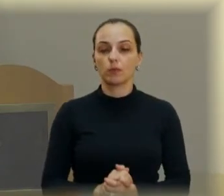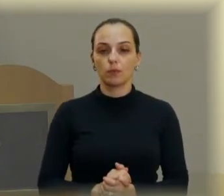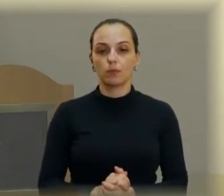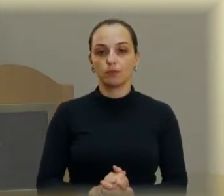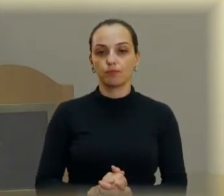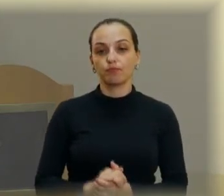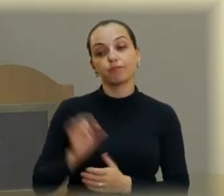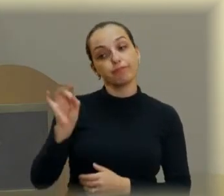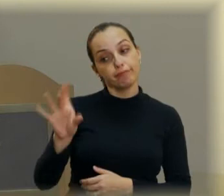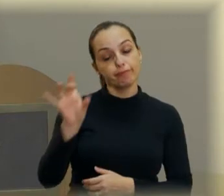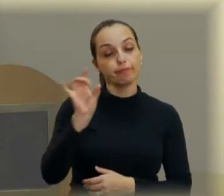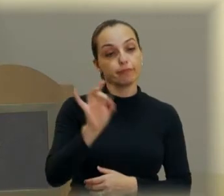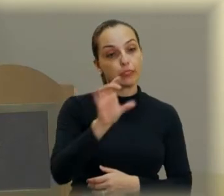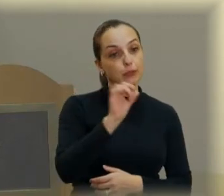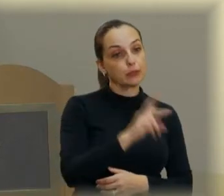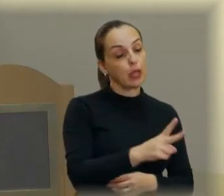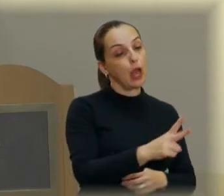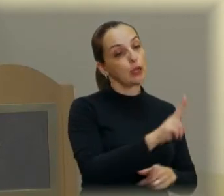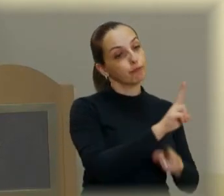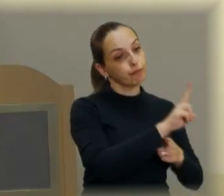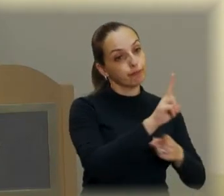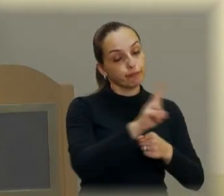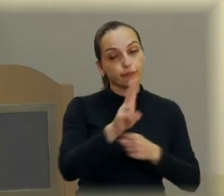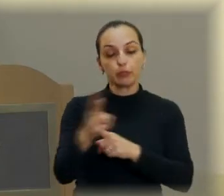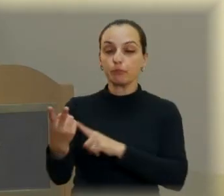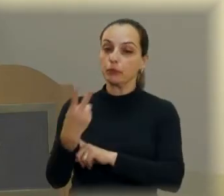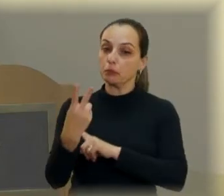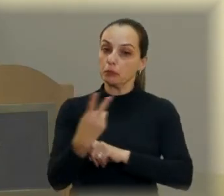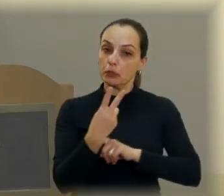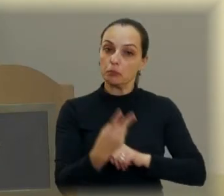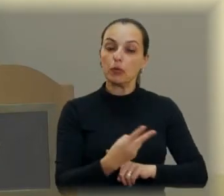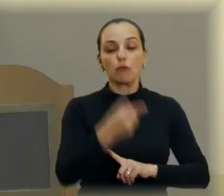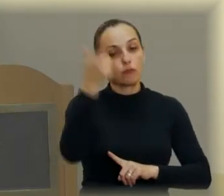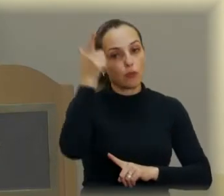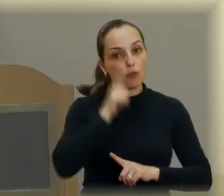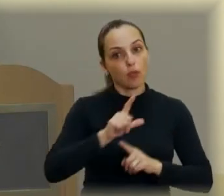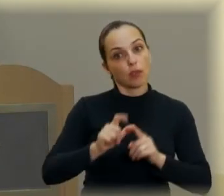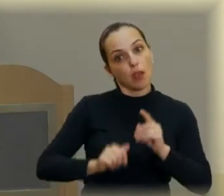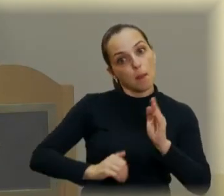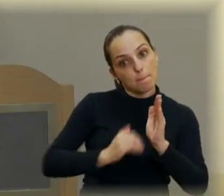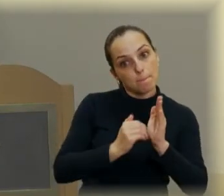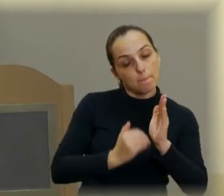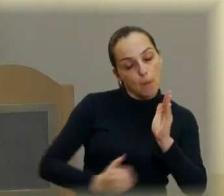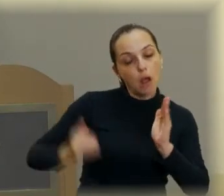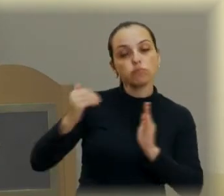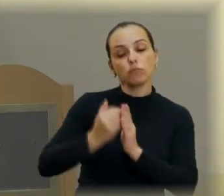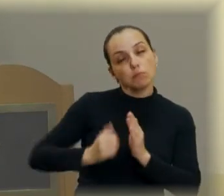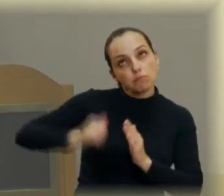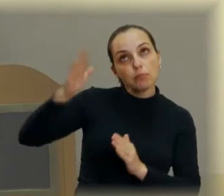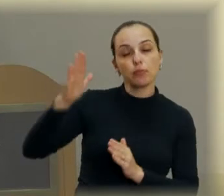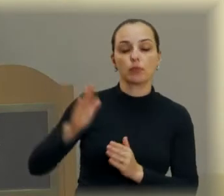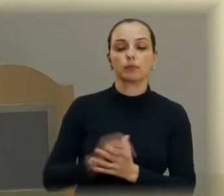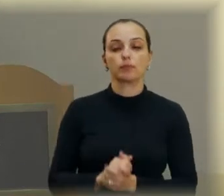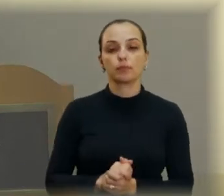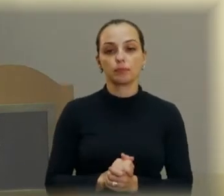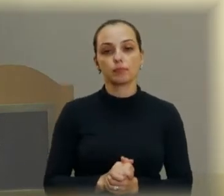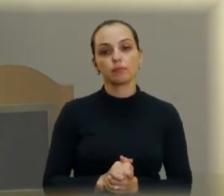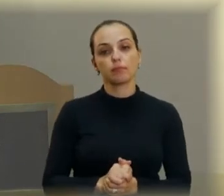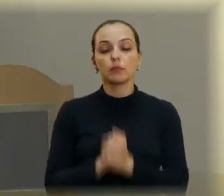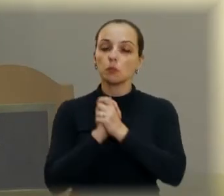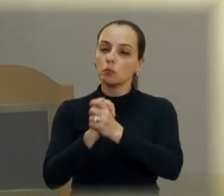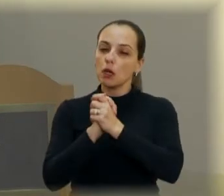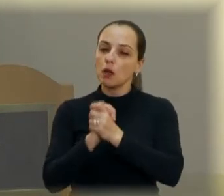cada um tomou o seu cuidado nós vamos conseguir sair dessa É mas eu não podia aqui deixar de saudar